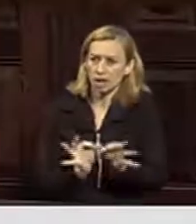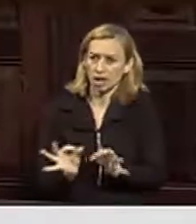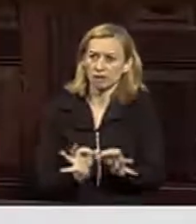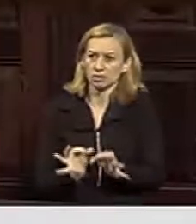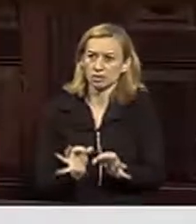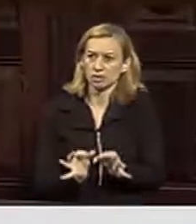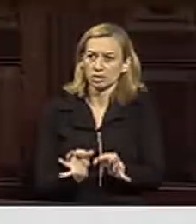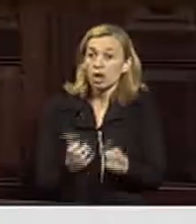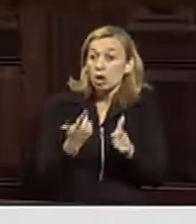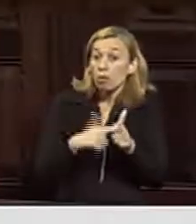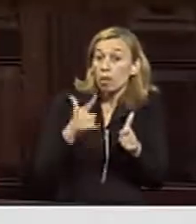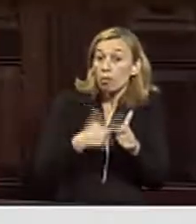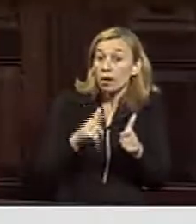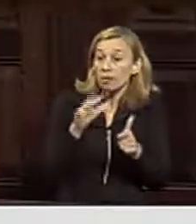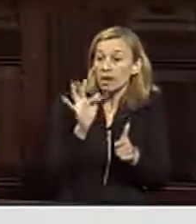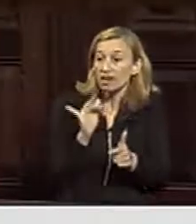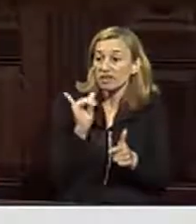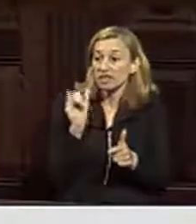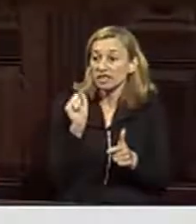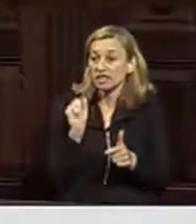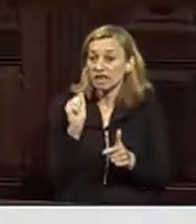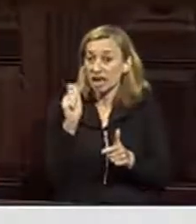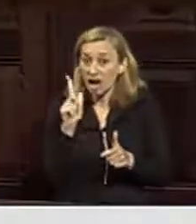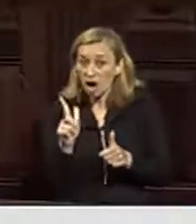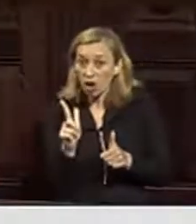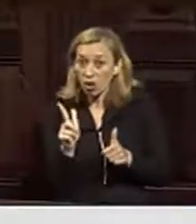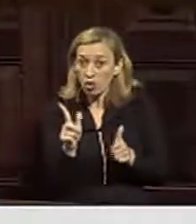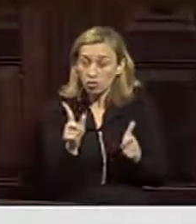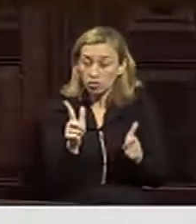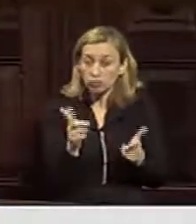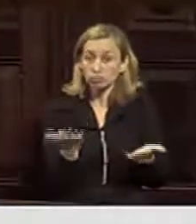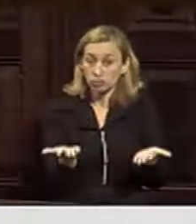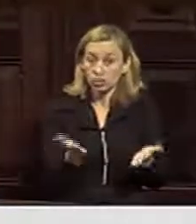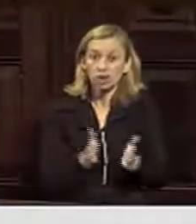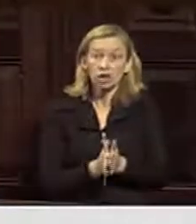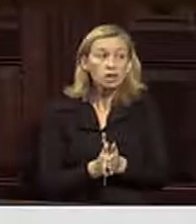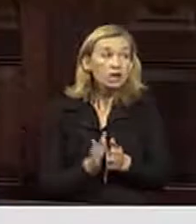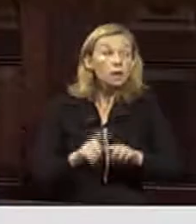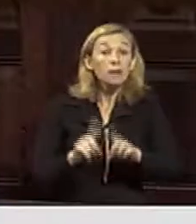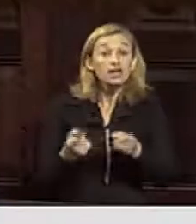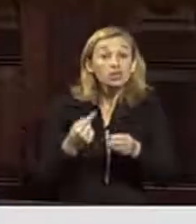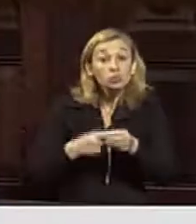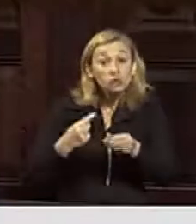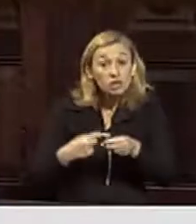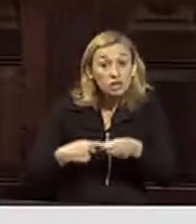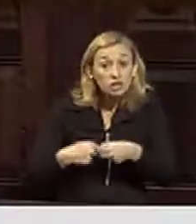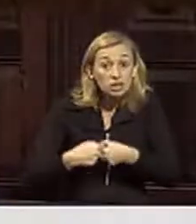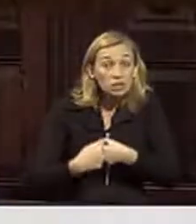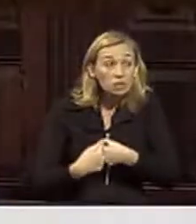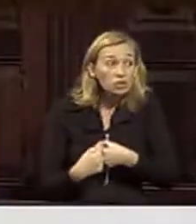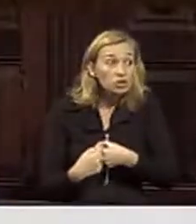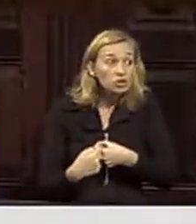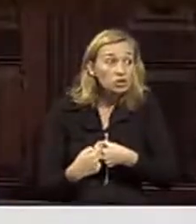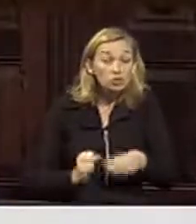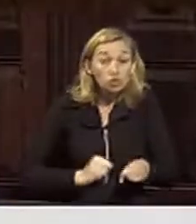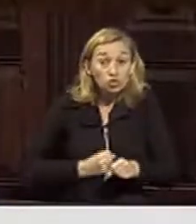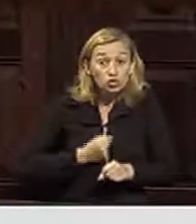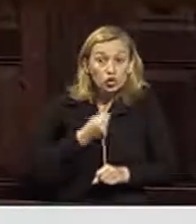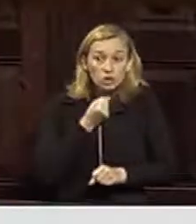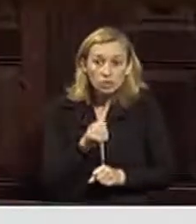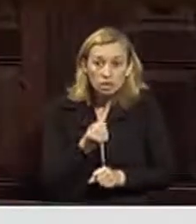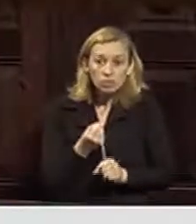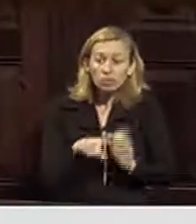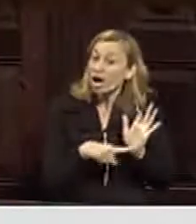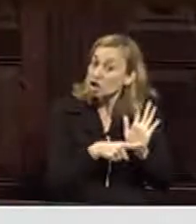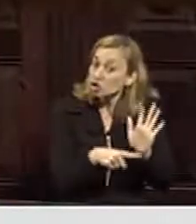problema fiscal, de problema de desequilíbrio nas suas contas, mas os municípios estão fazendo um esforço para